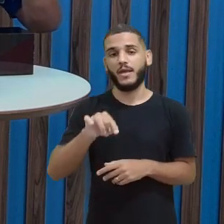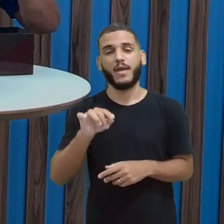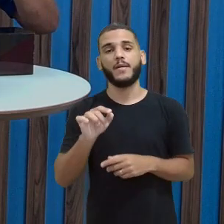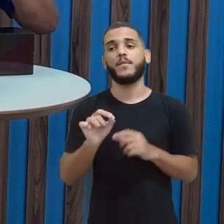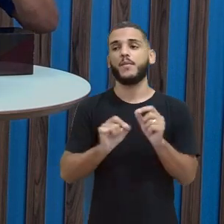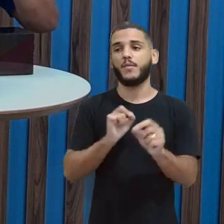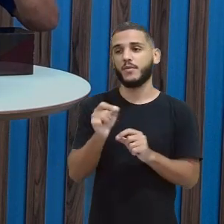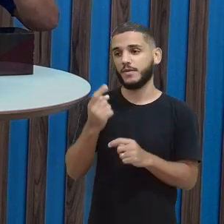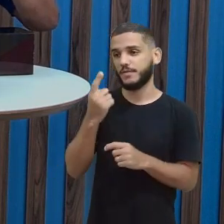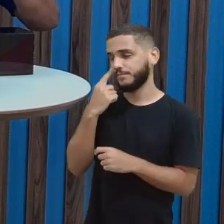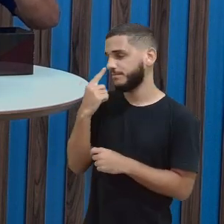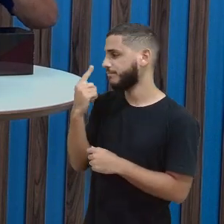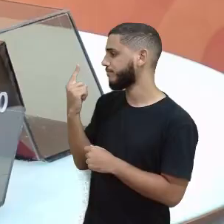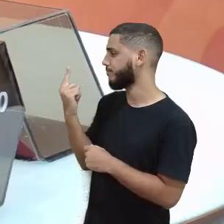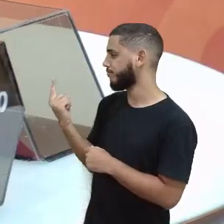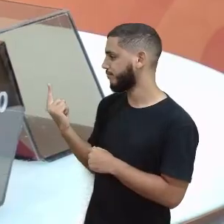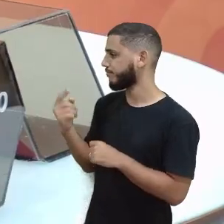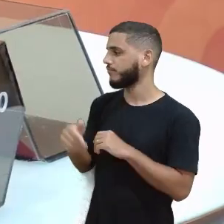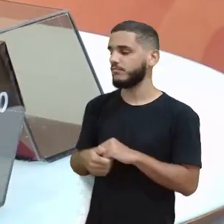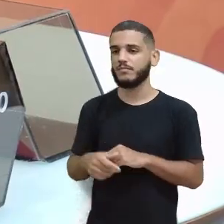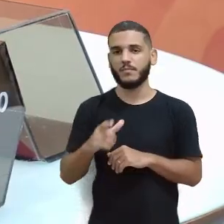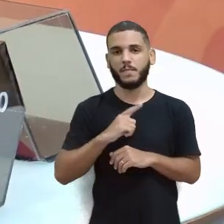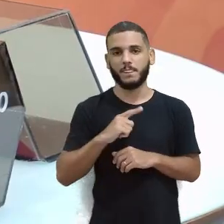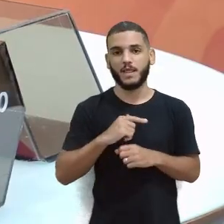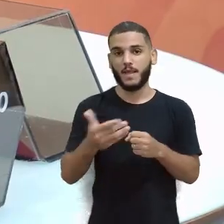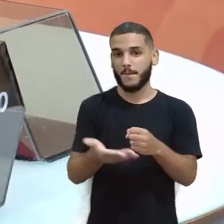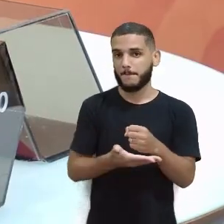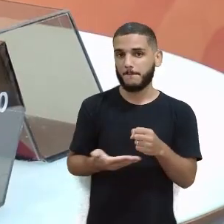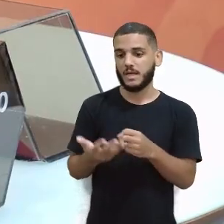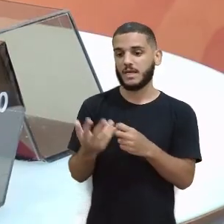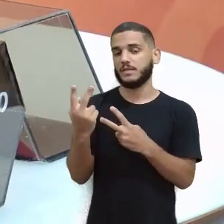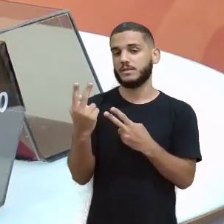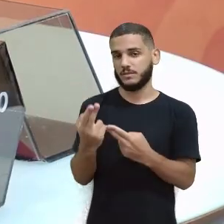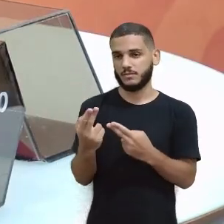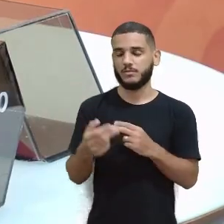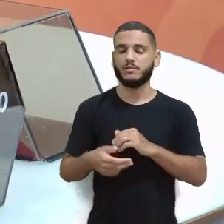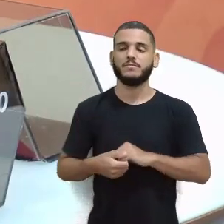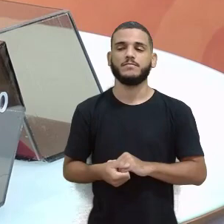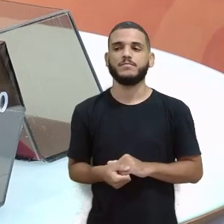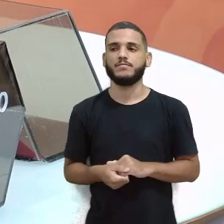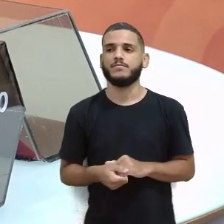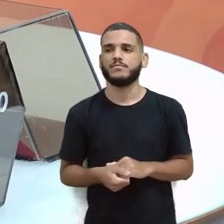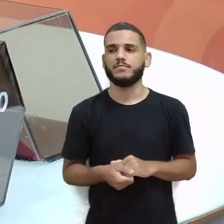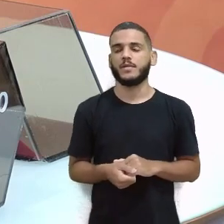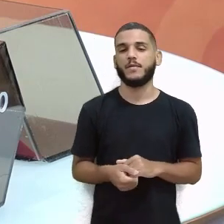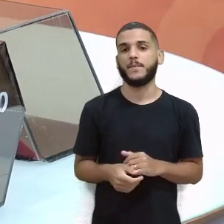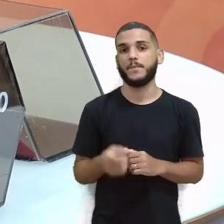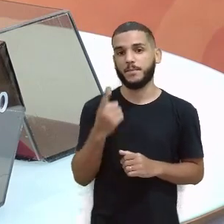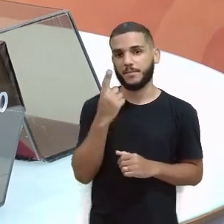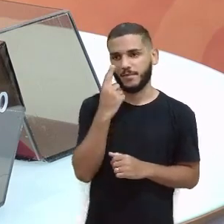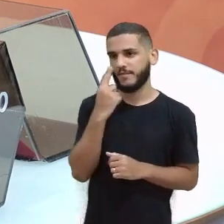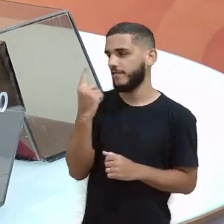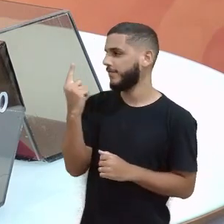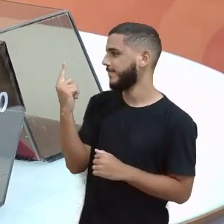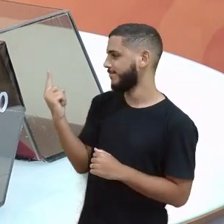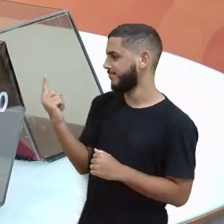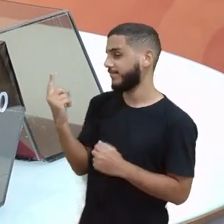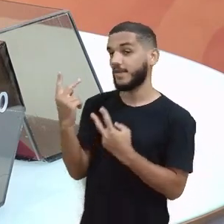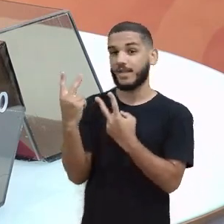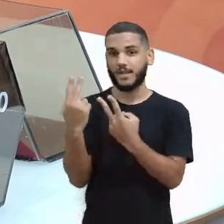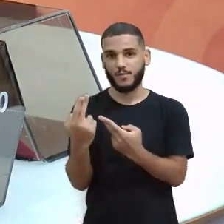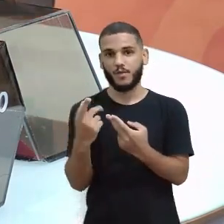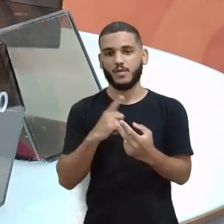olha, base igual, certo? Então, essa daqui é igual a essa, são as